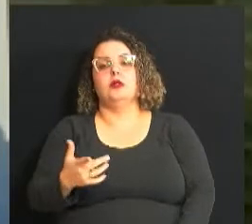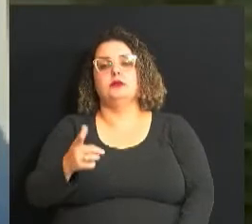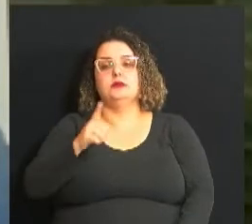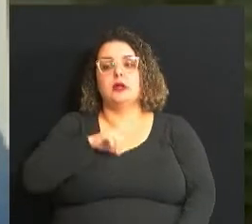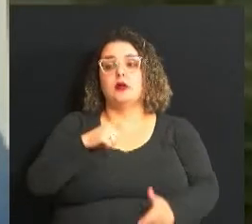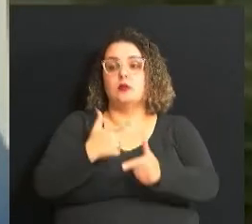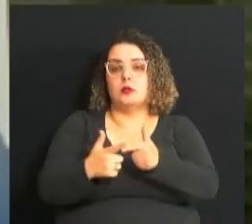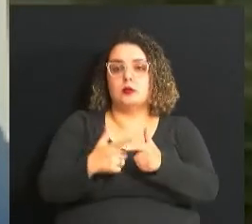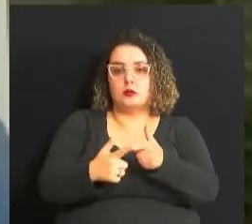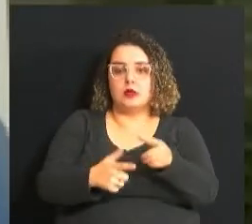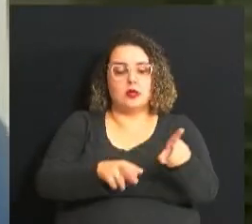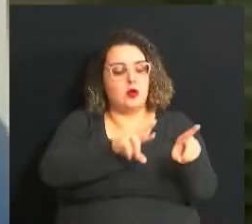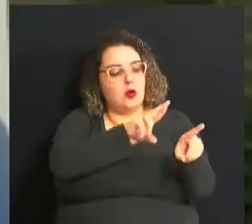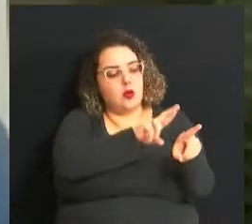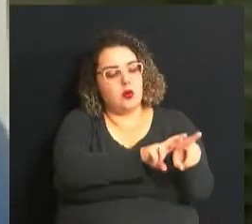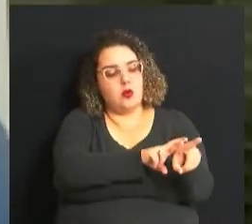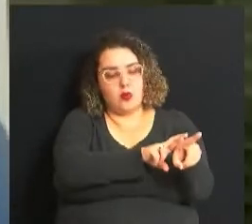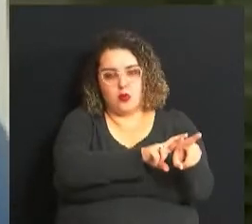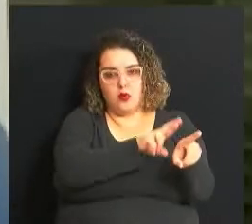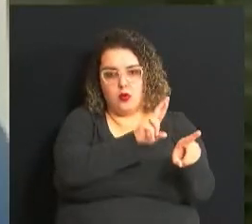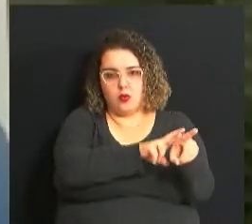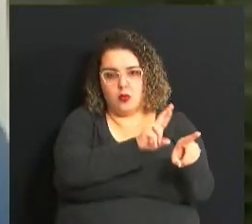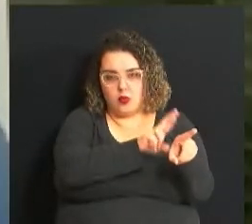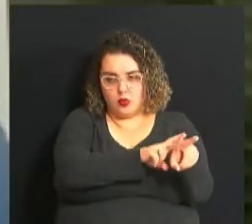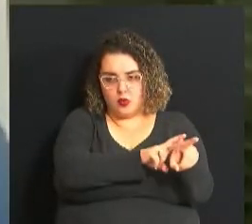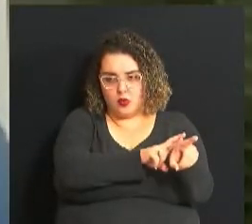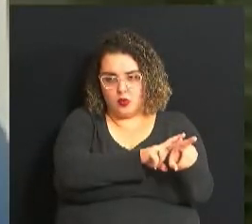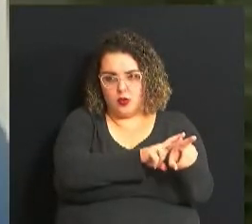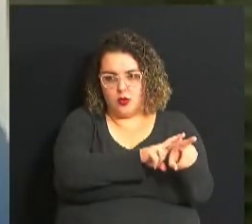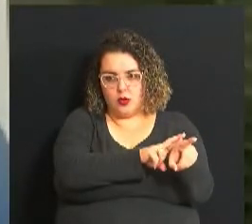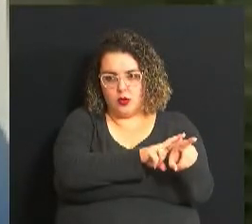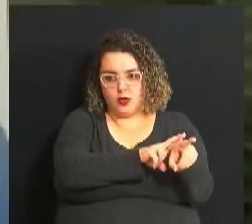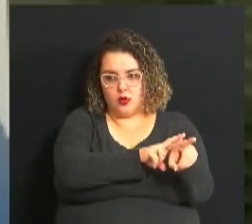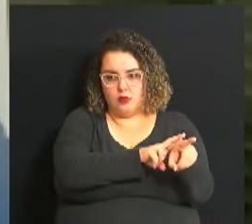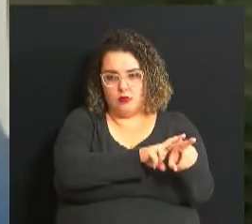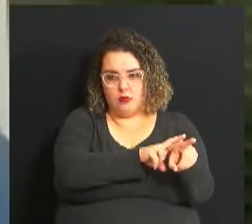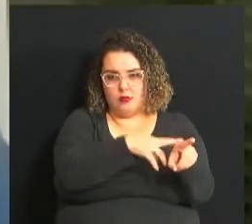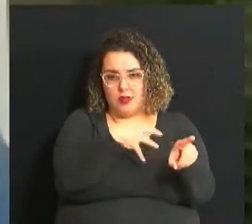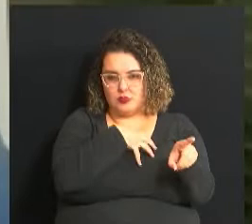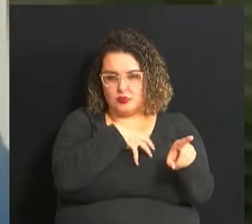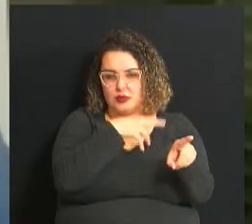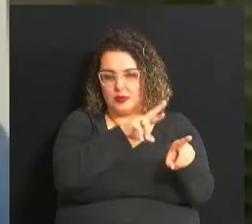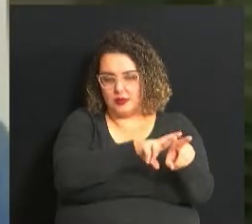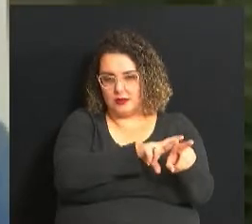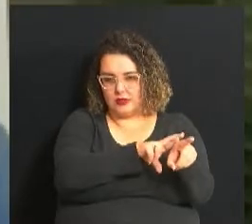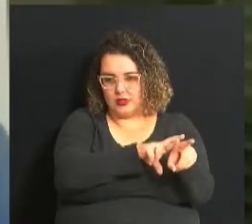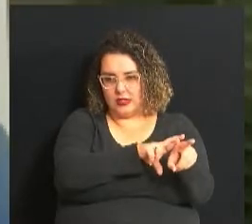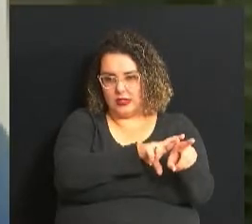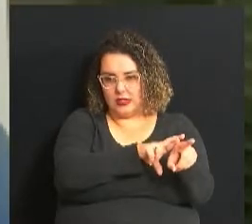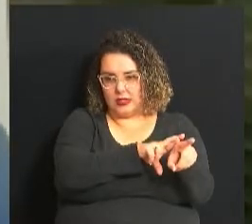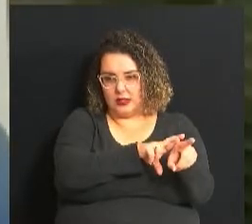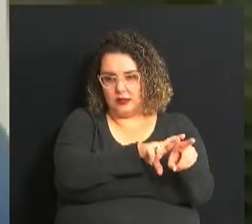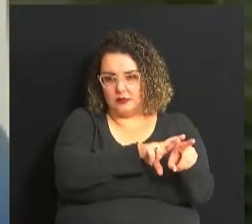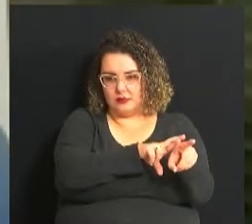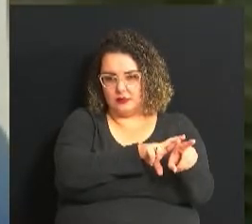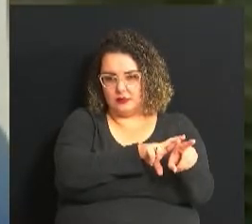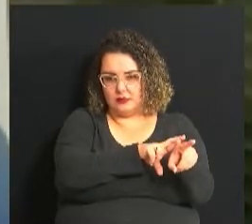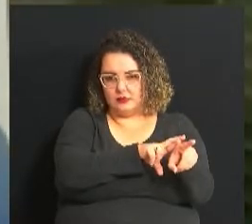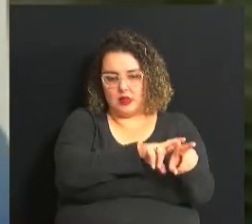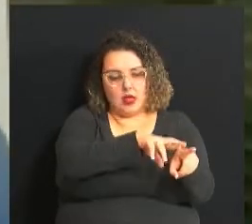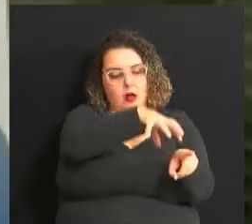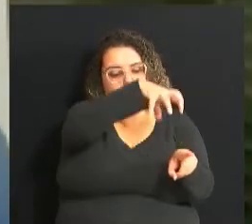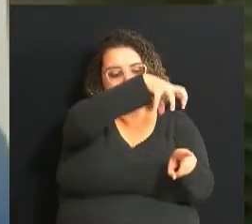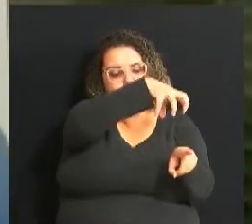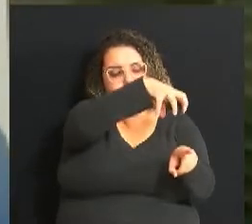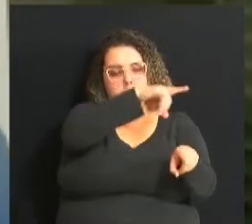basicamente a próstata, pela condição anatômica dela, que ela fica logo abaixo da bexiga, ele envolve